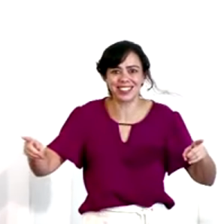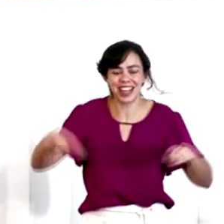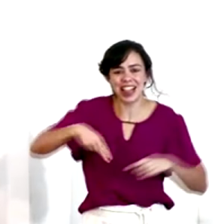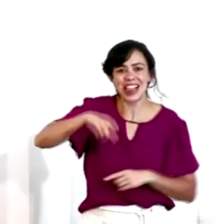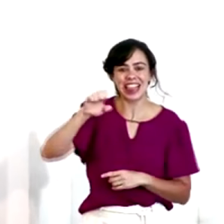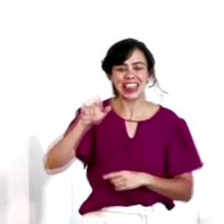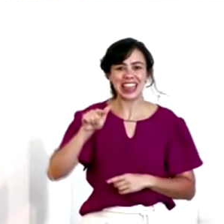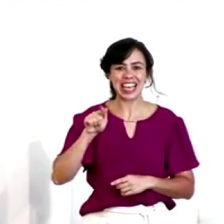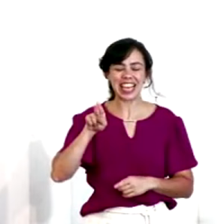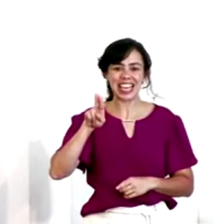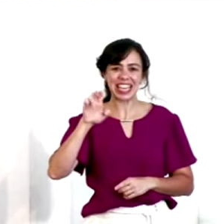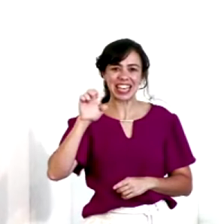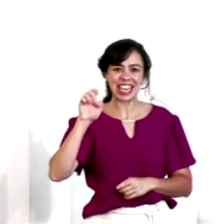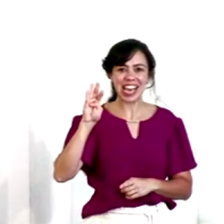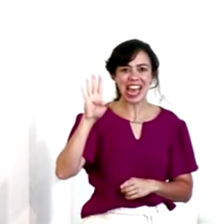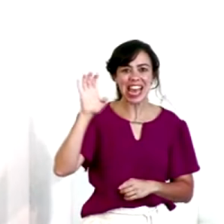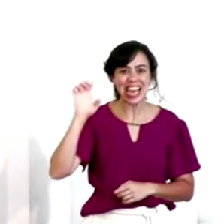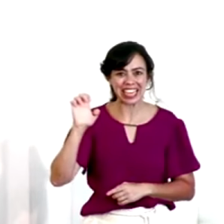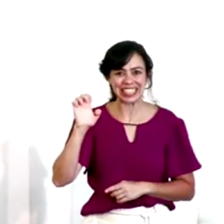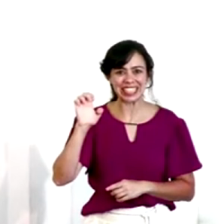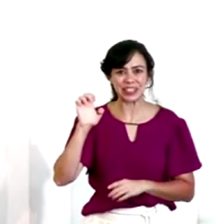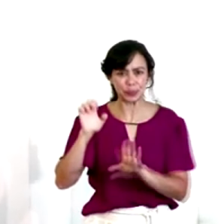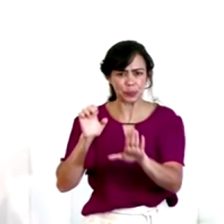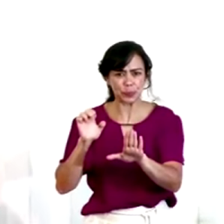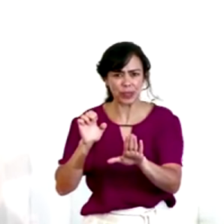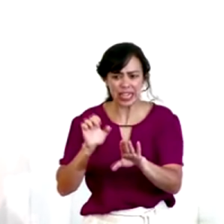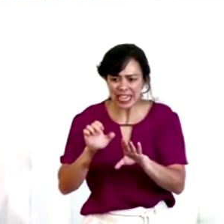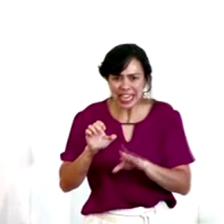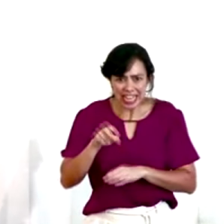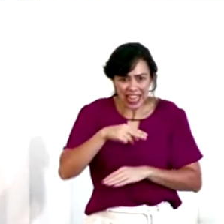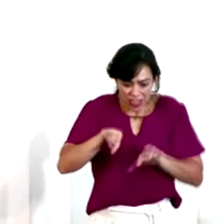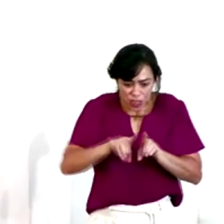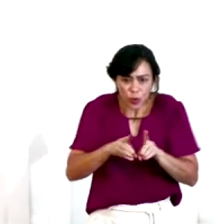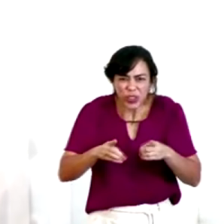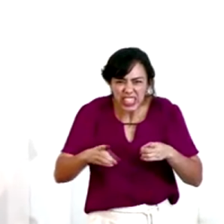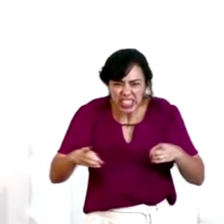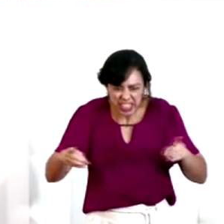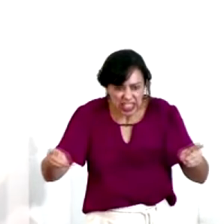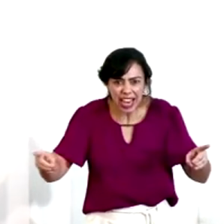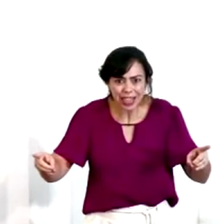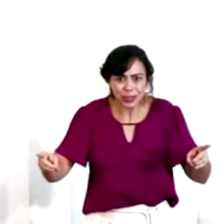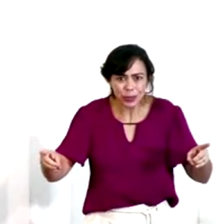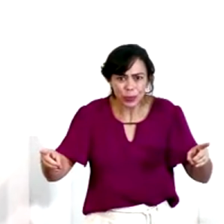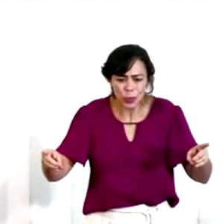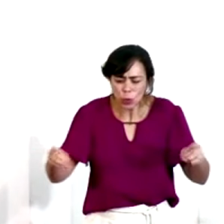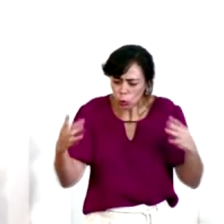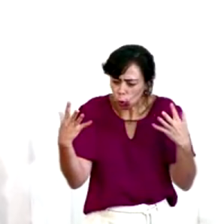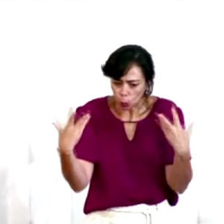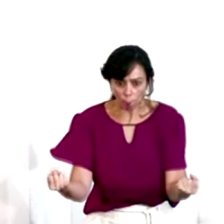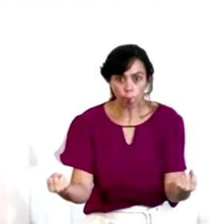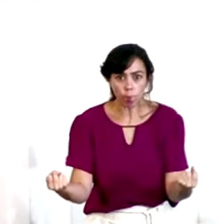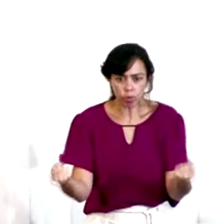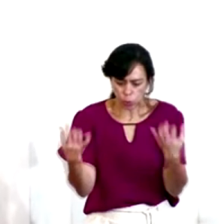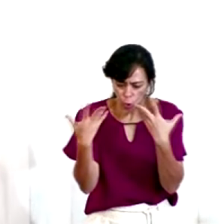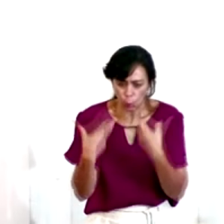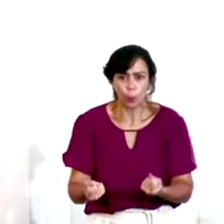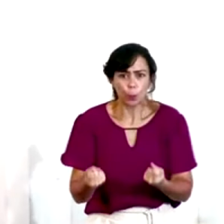região extremamente árida, muito mais árida do que o semiárido